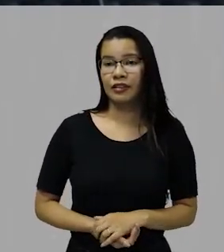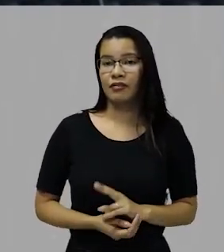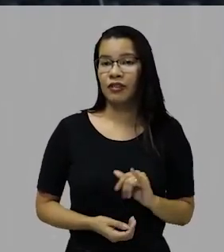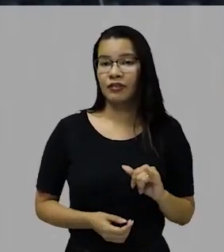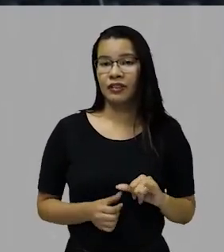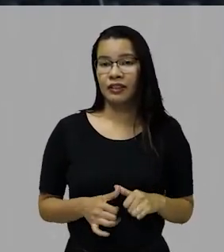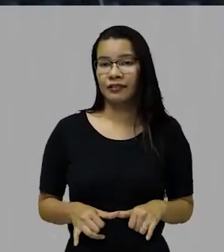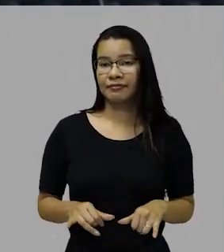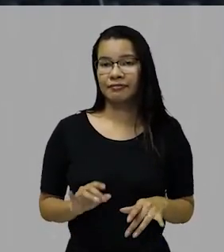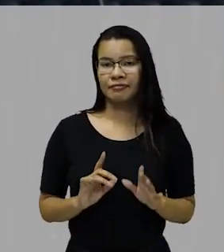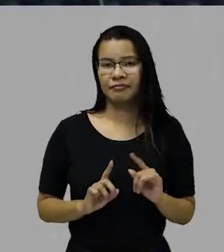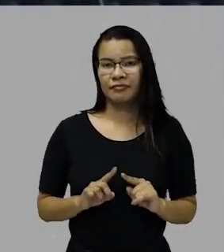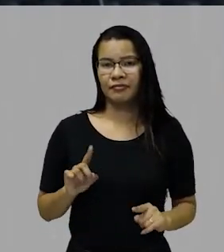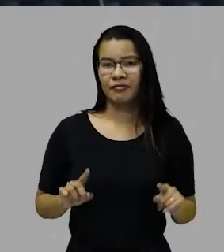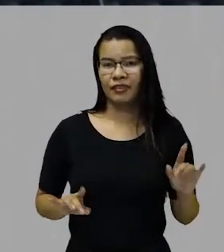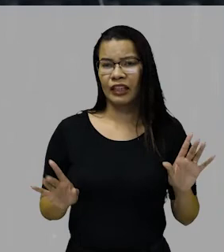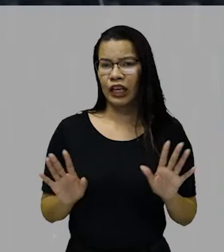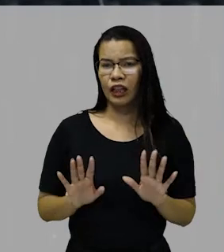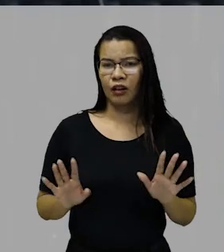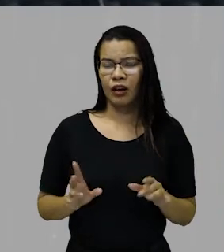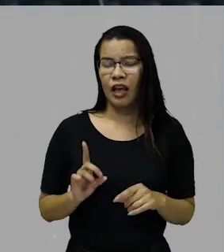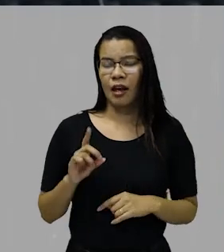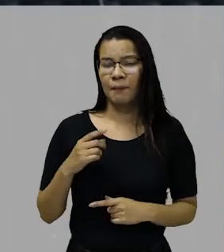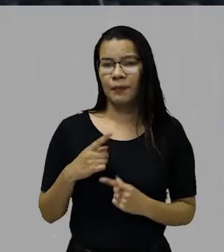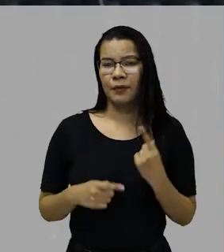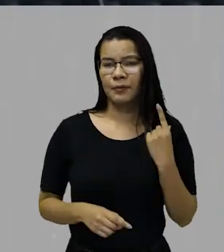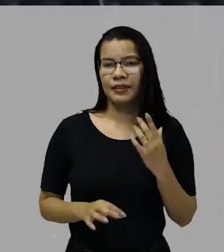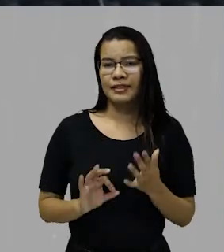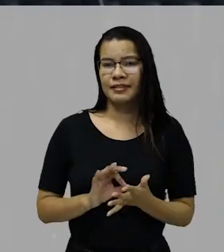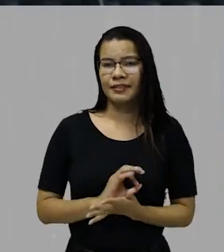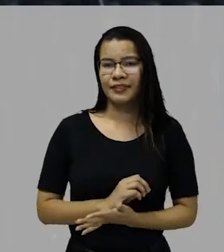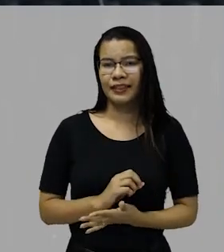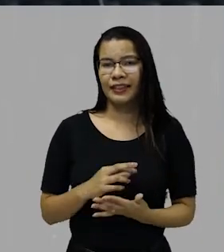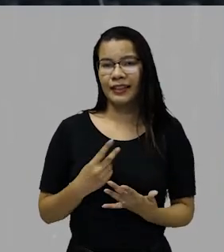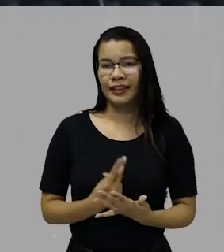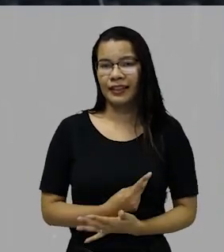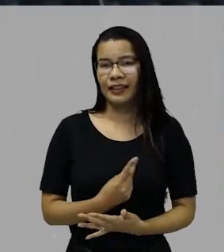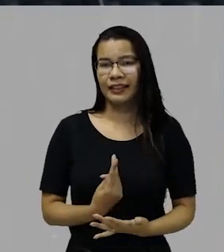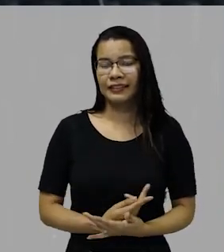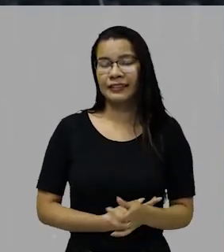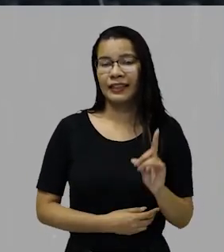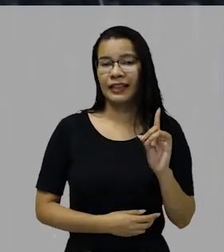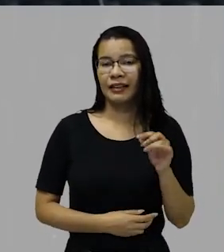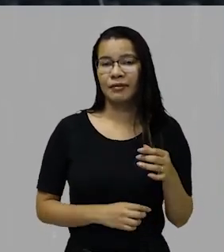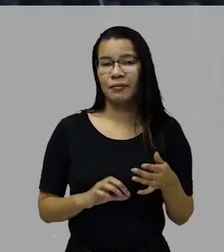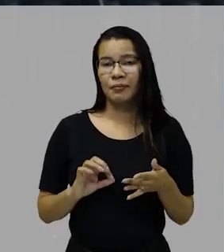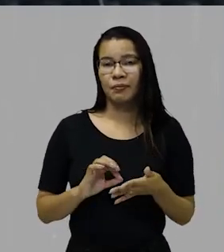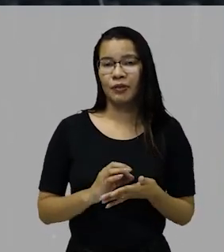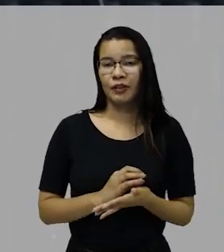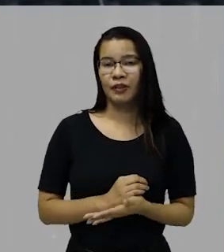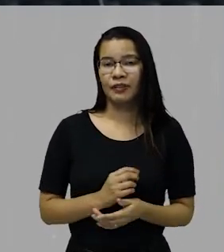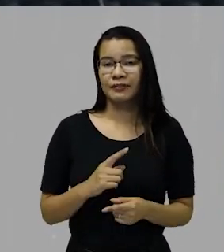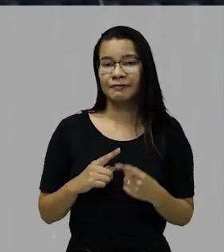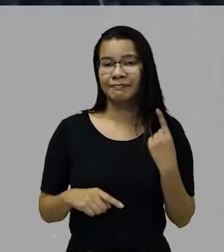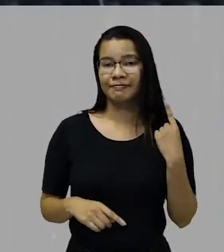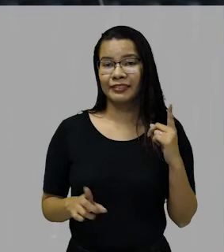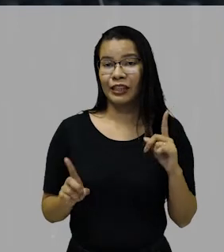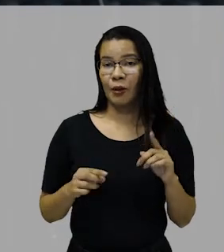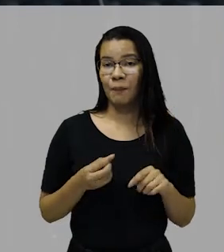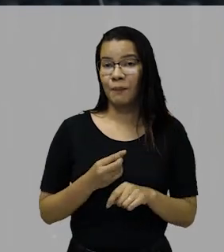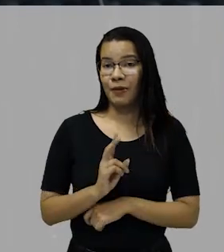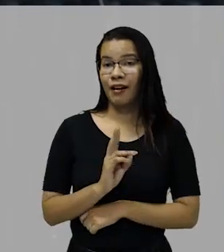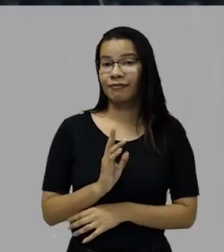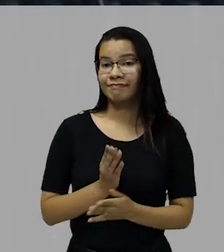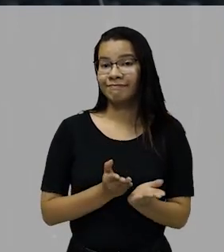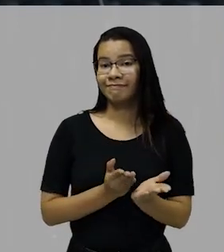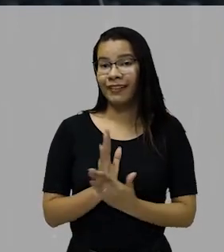ficar invariável. Então, é proibido escrever errado, é proibido não passar no vestibular,